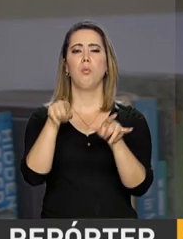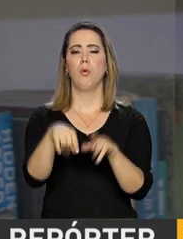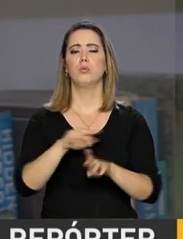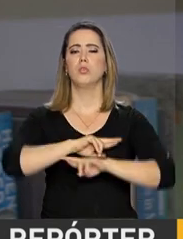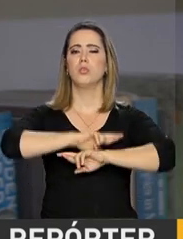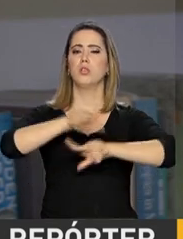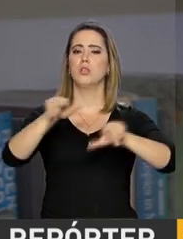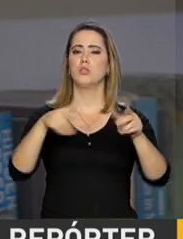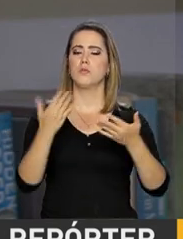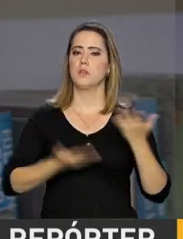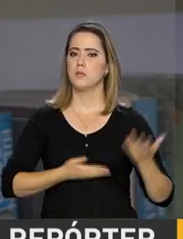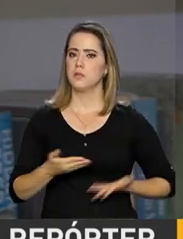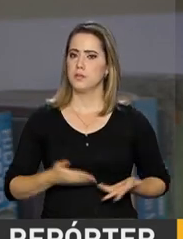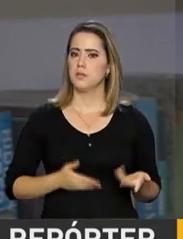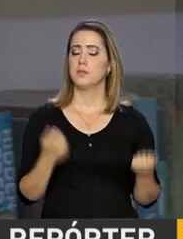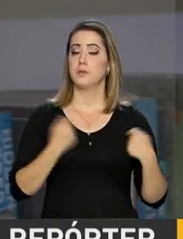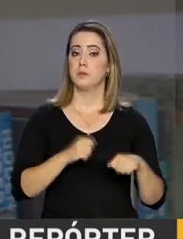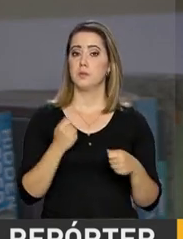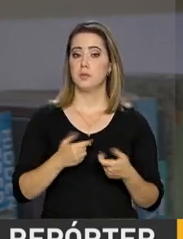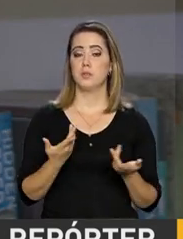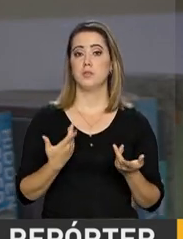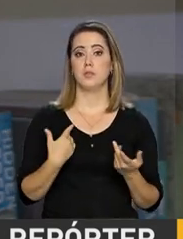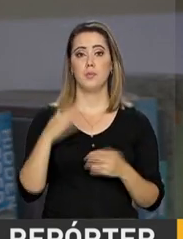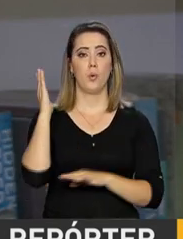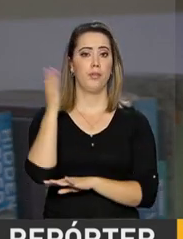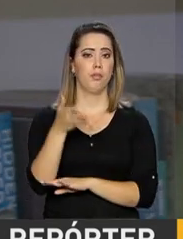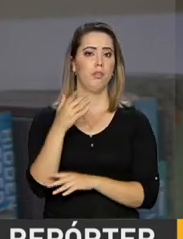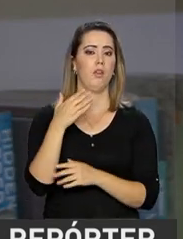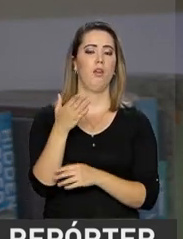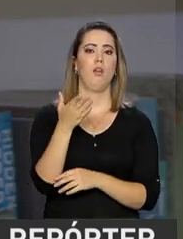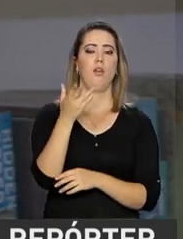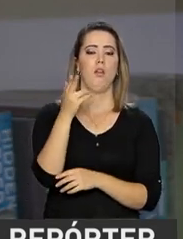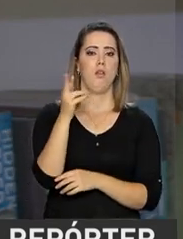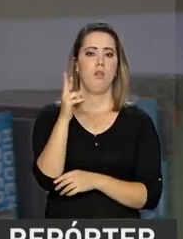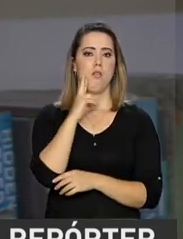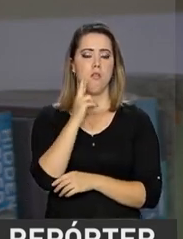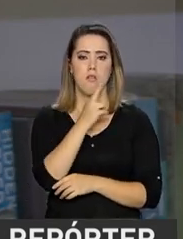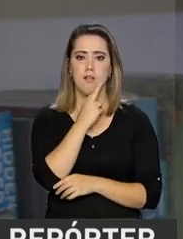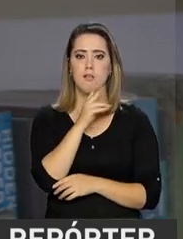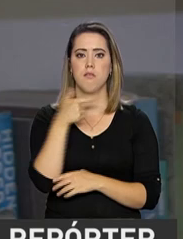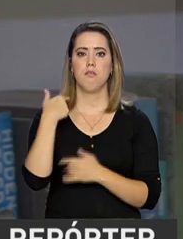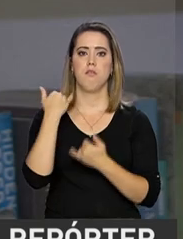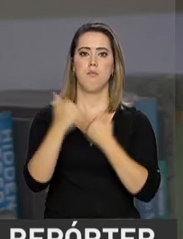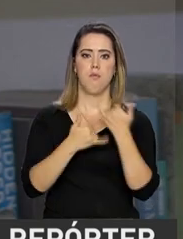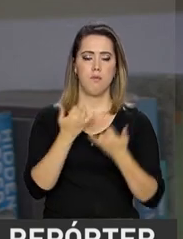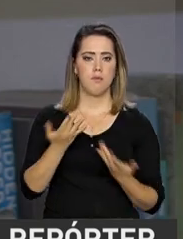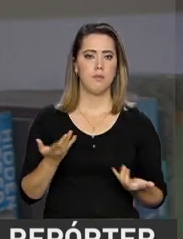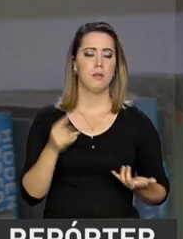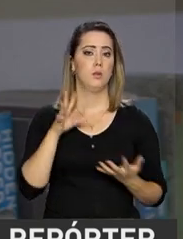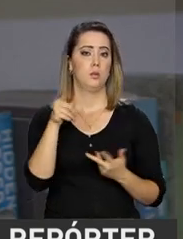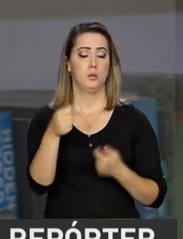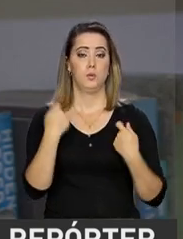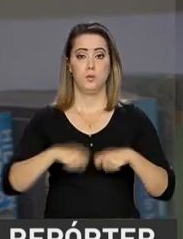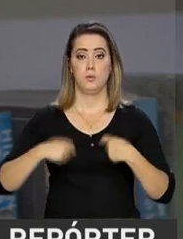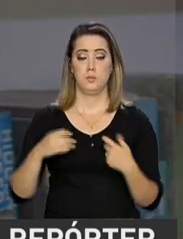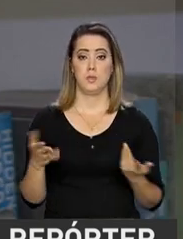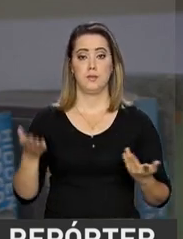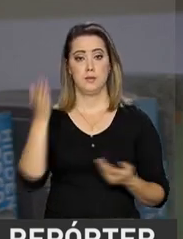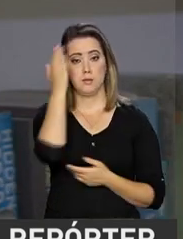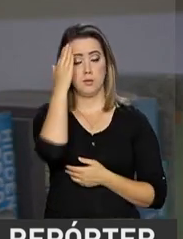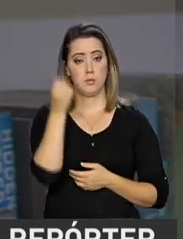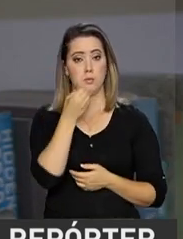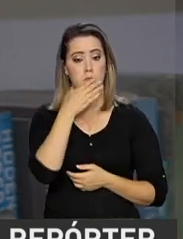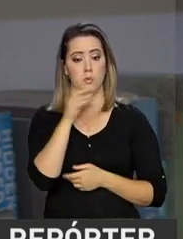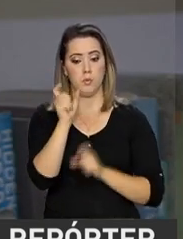adi ssionais rede hoteleira restaurantes e entretenimento e tudo mais para que haja um